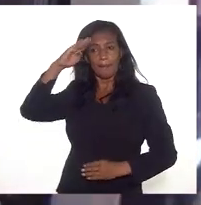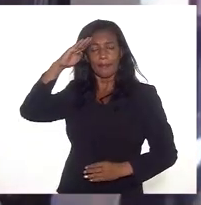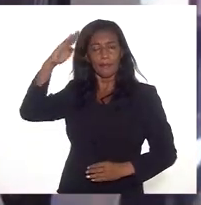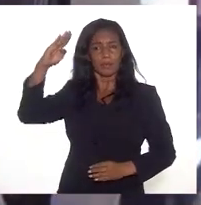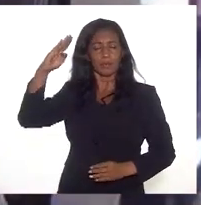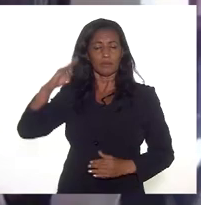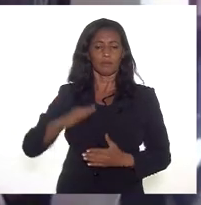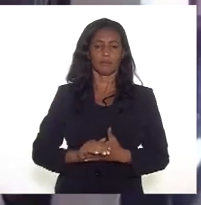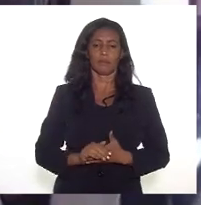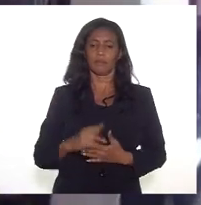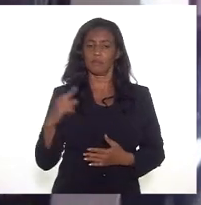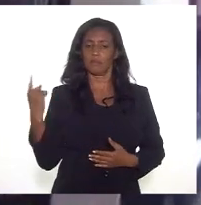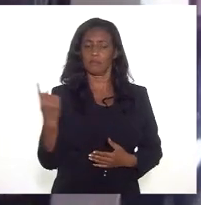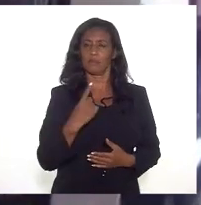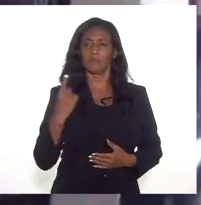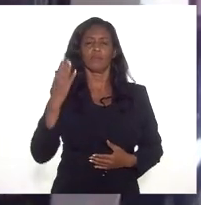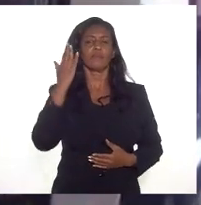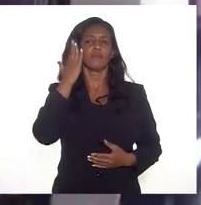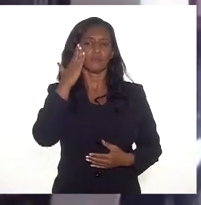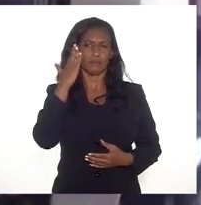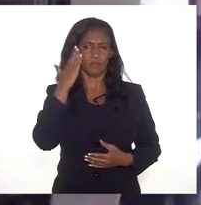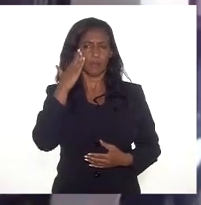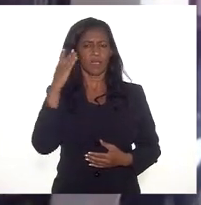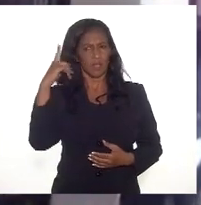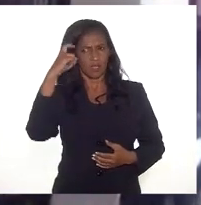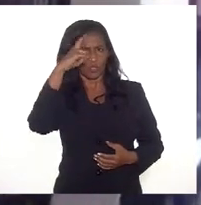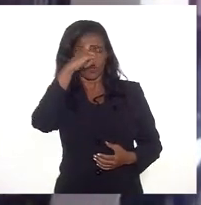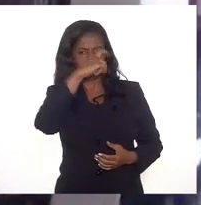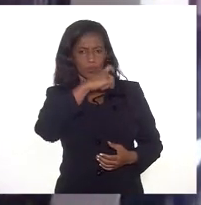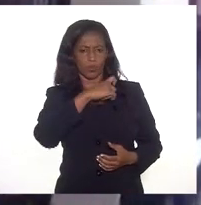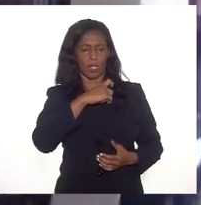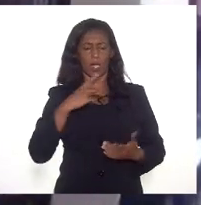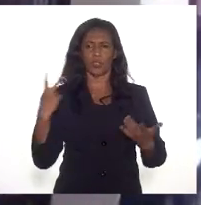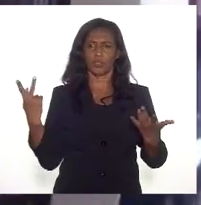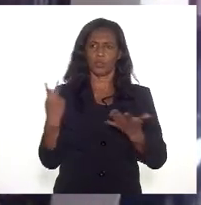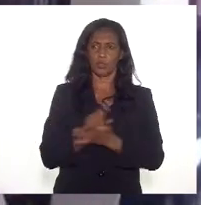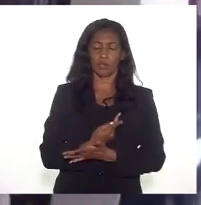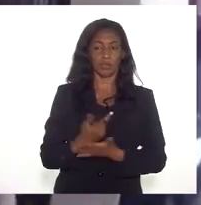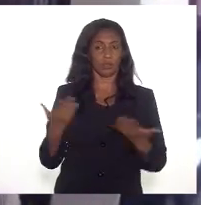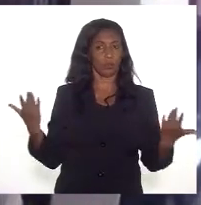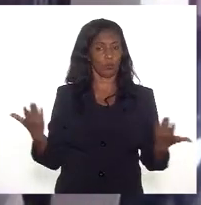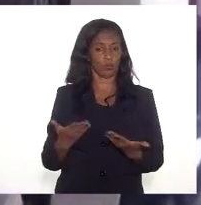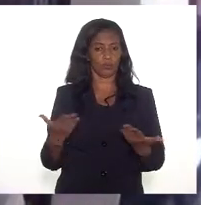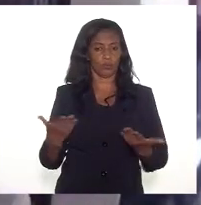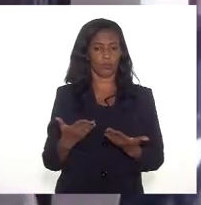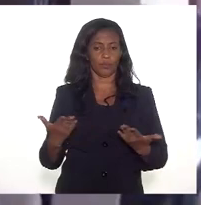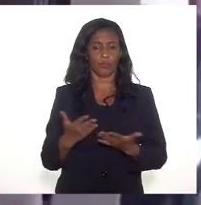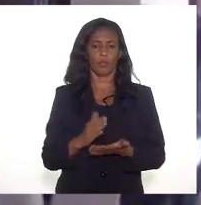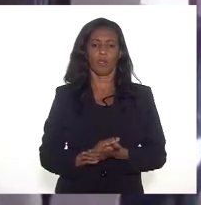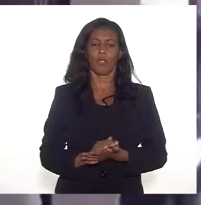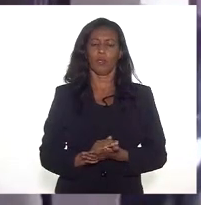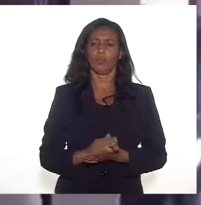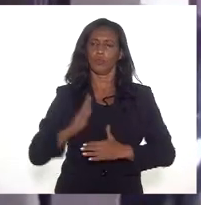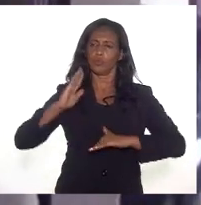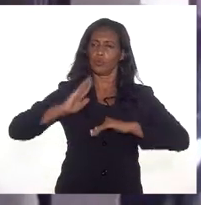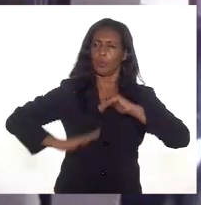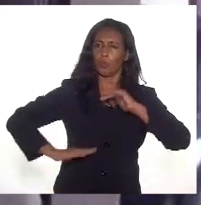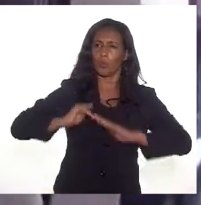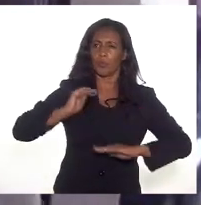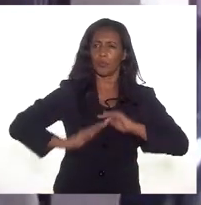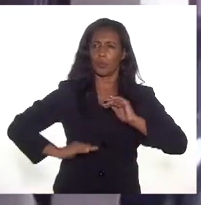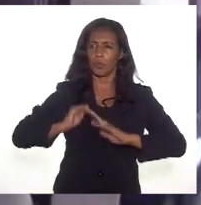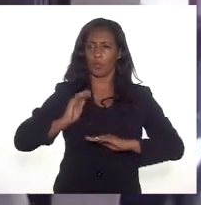Principalmente, a gente sabe das dificuldades que está se passando hoje em dia. Os profissionais,